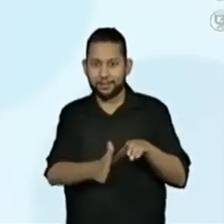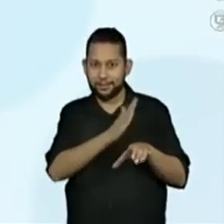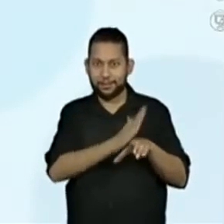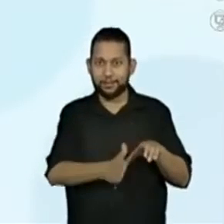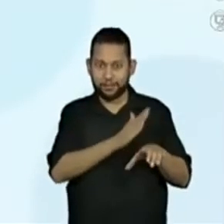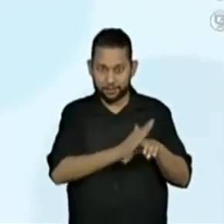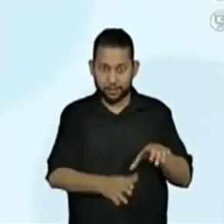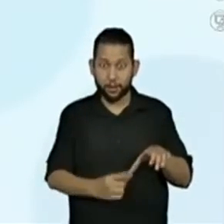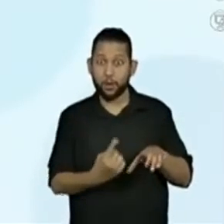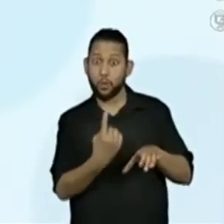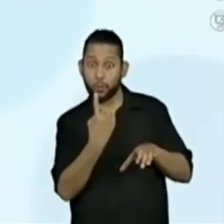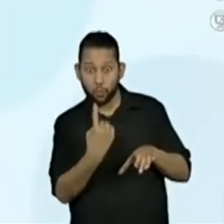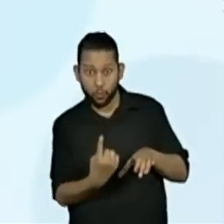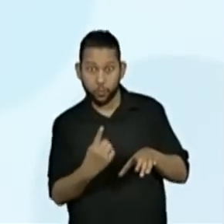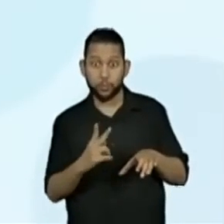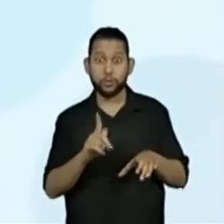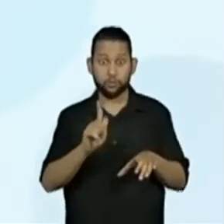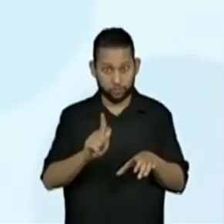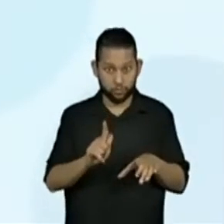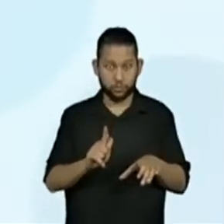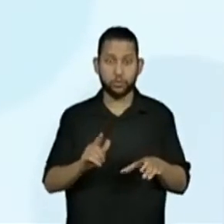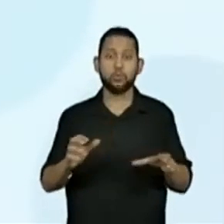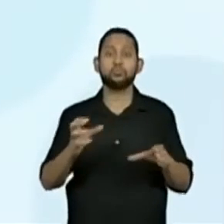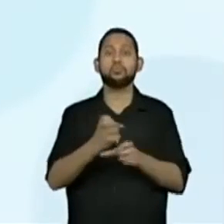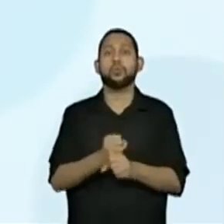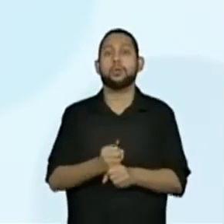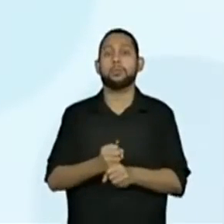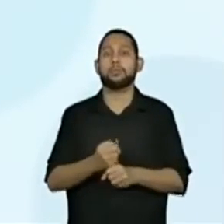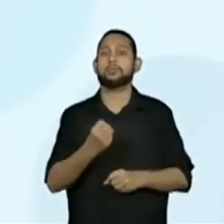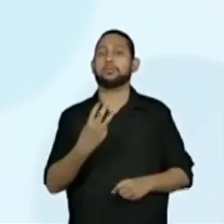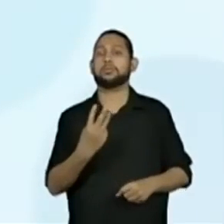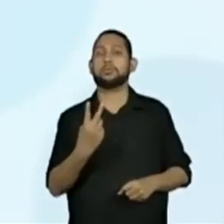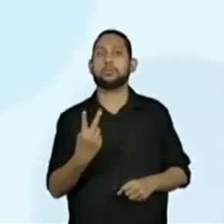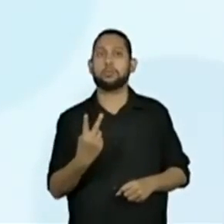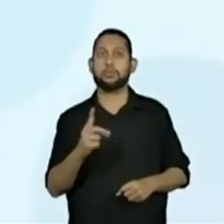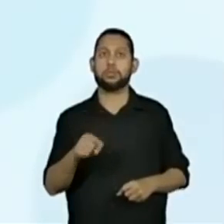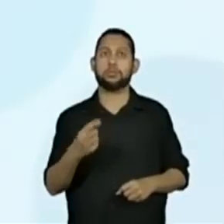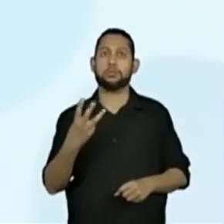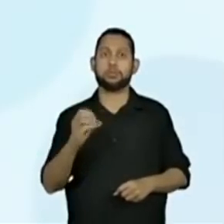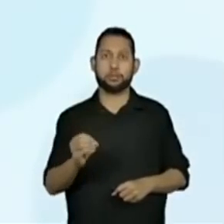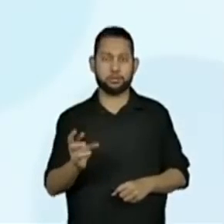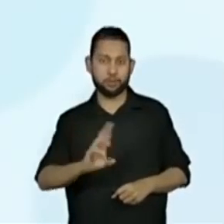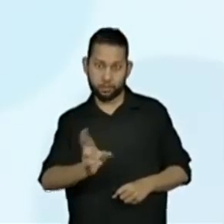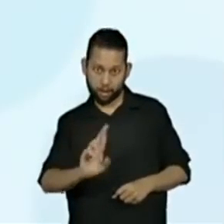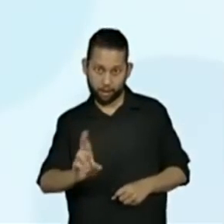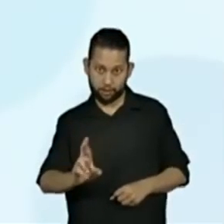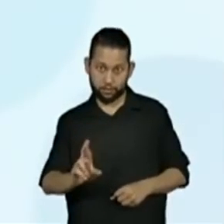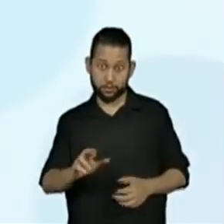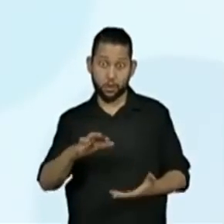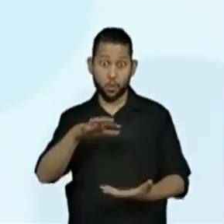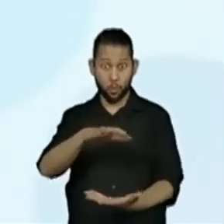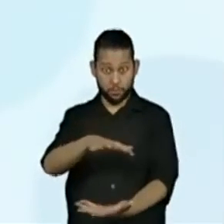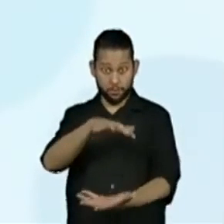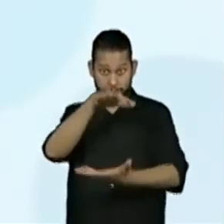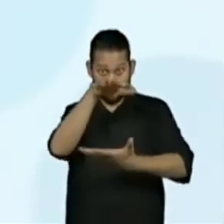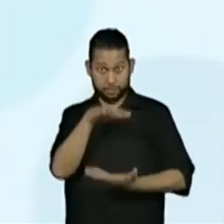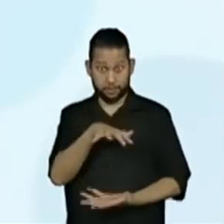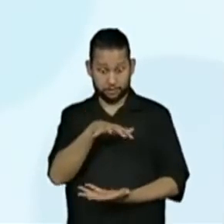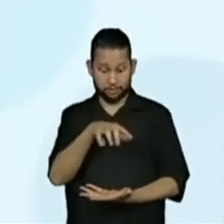32 e 36 e cada peça tem